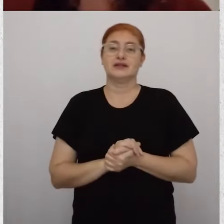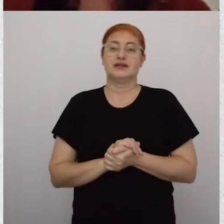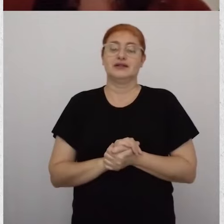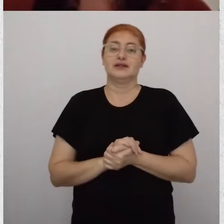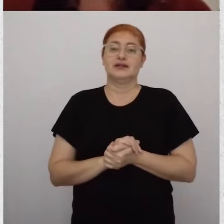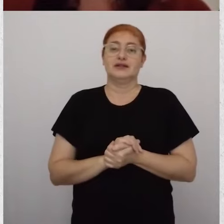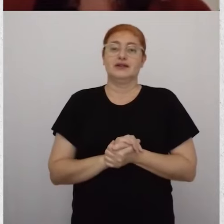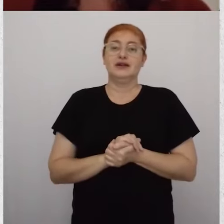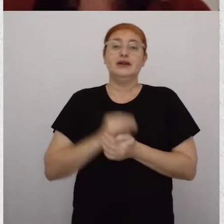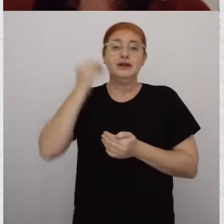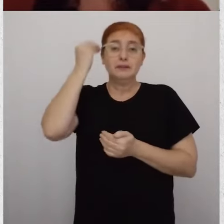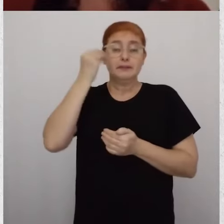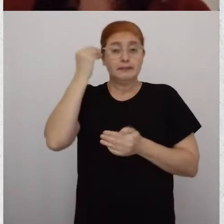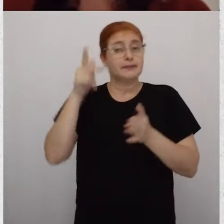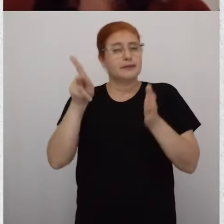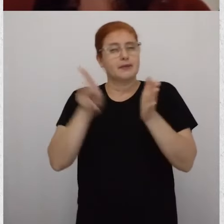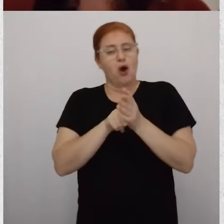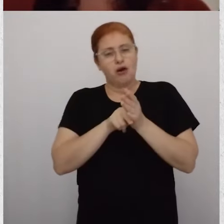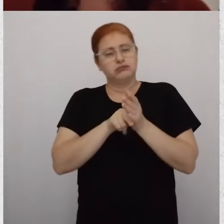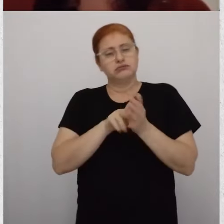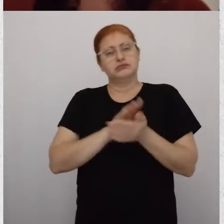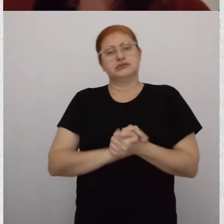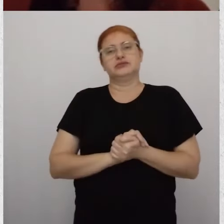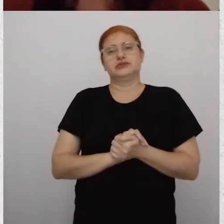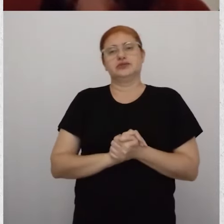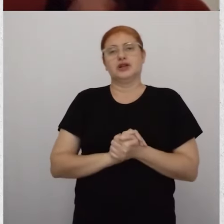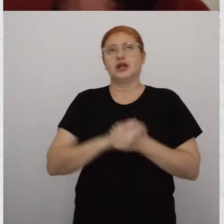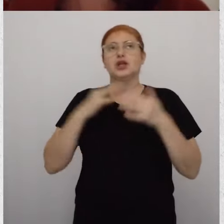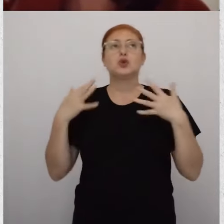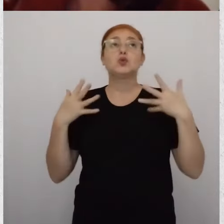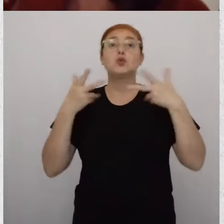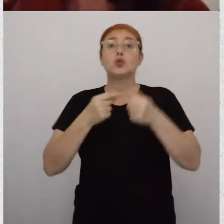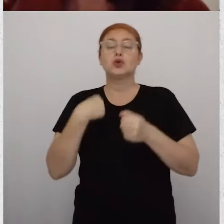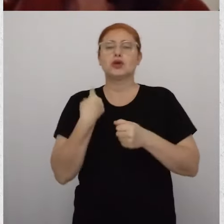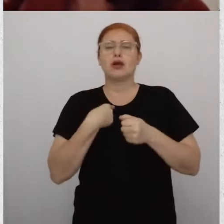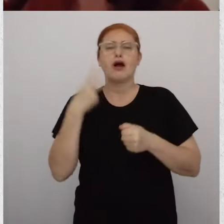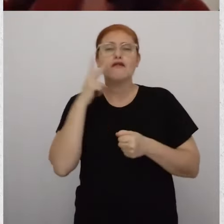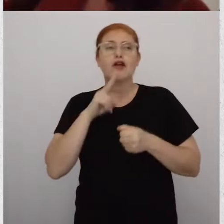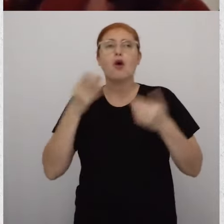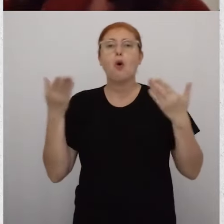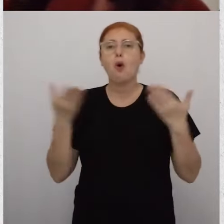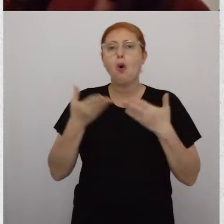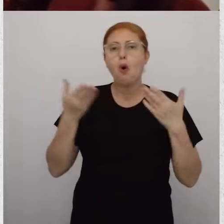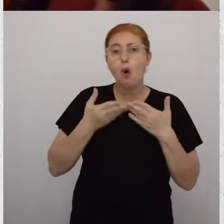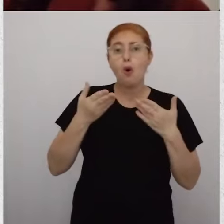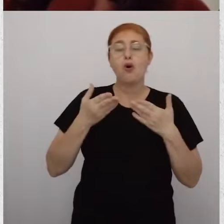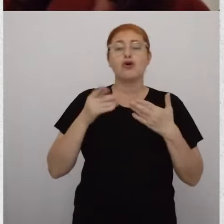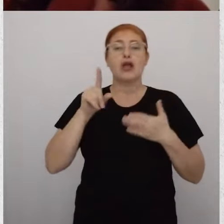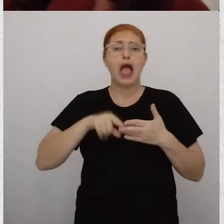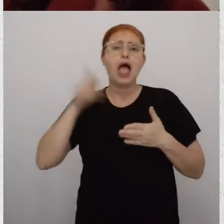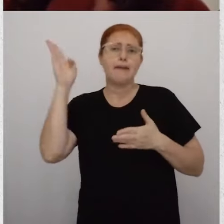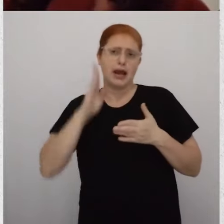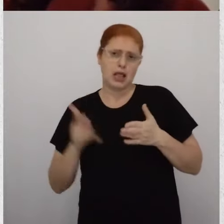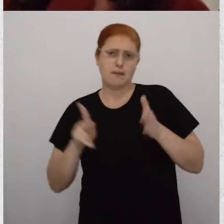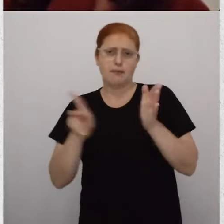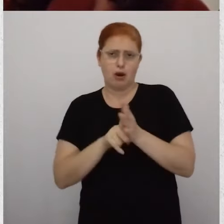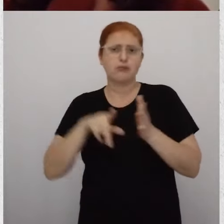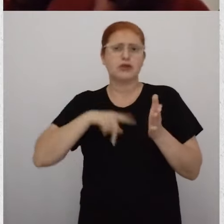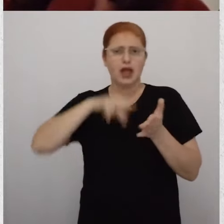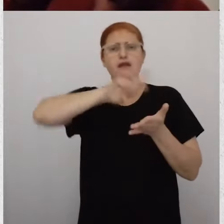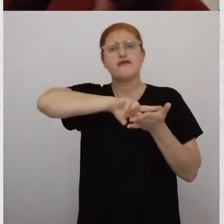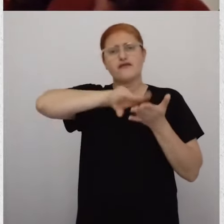si como uma experiência própria. Não que tudo que a gente vê hoje é tão brasileiro assim, né? Tem